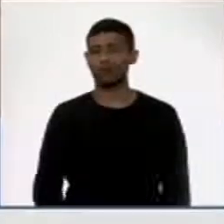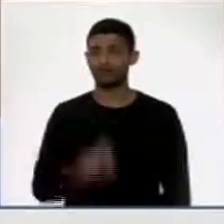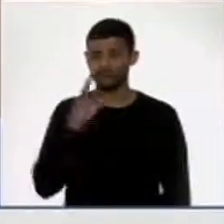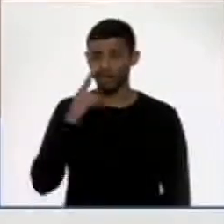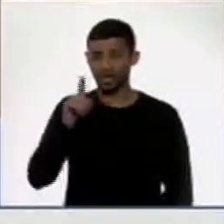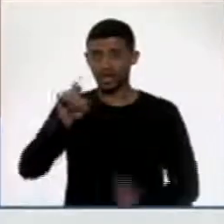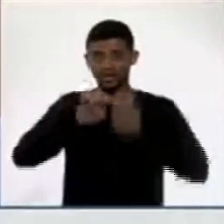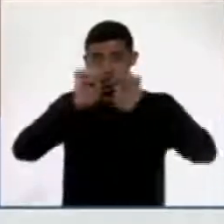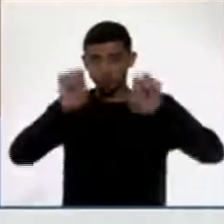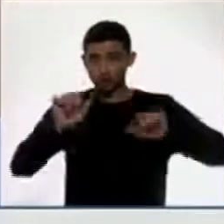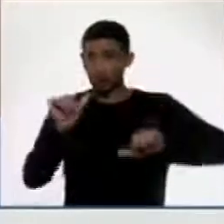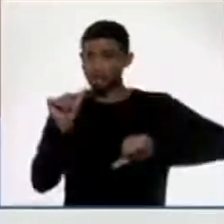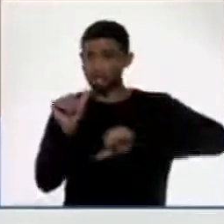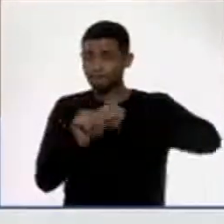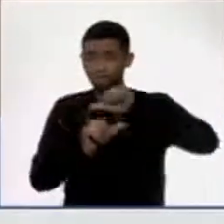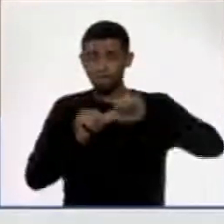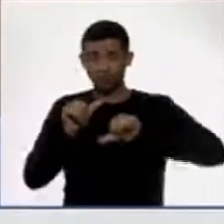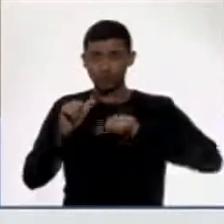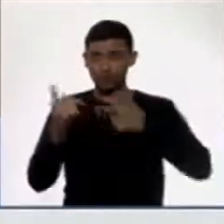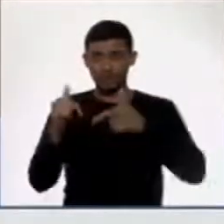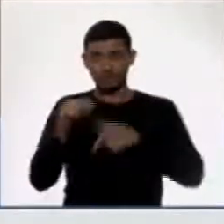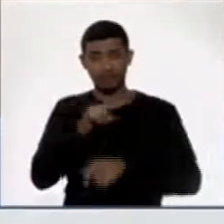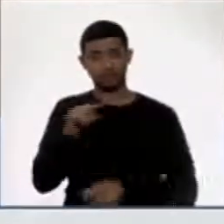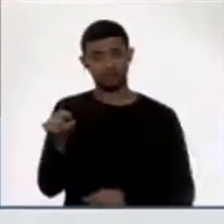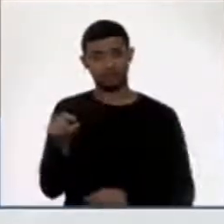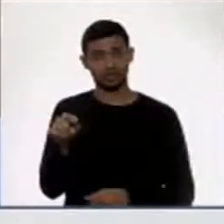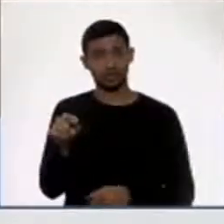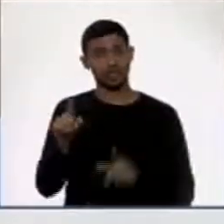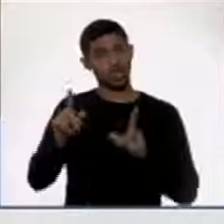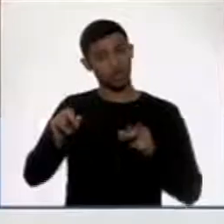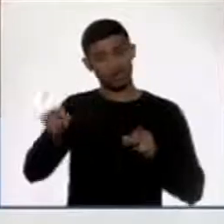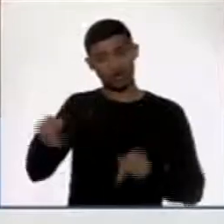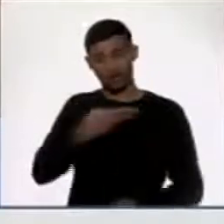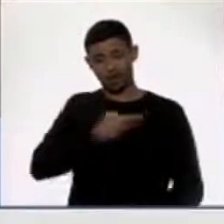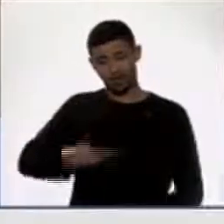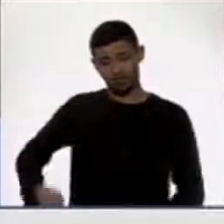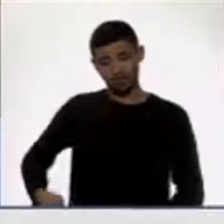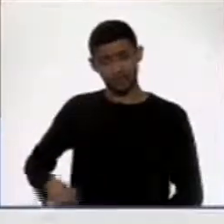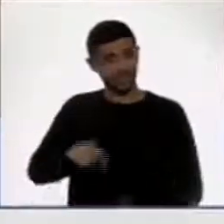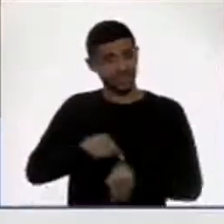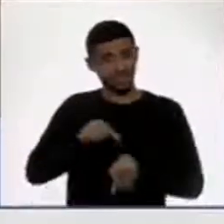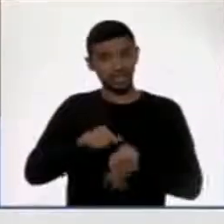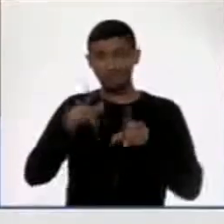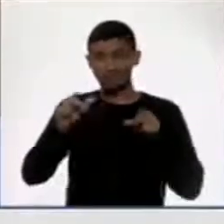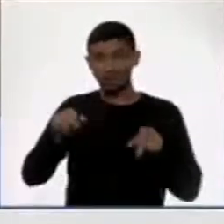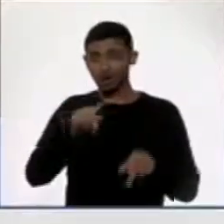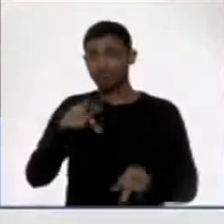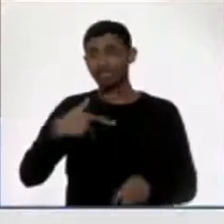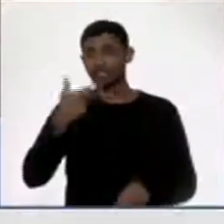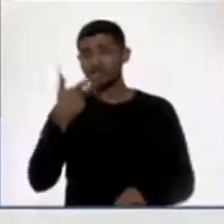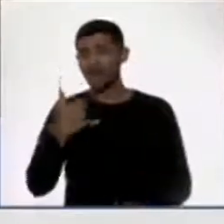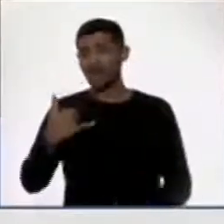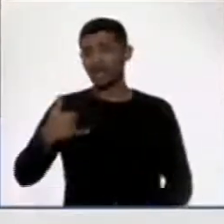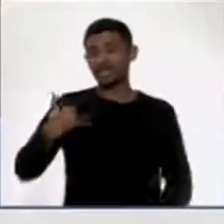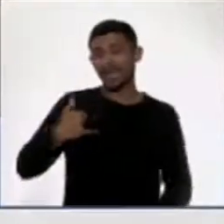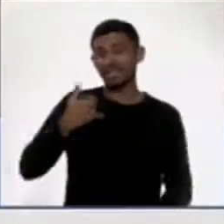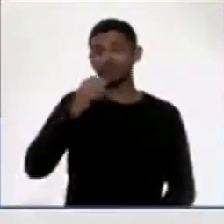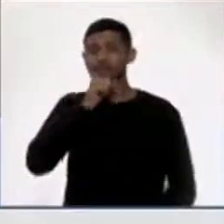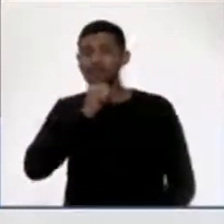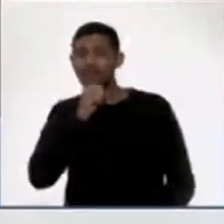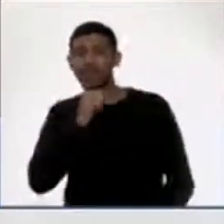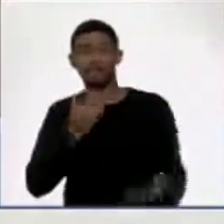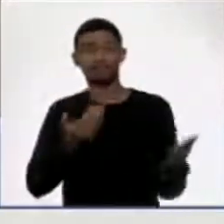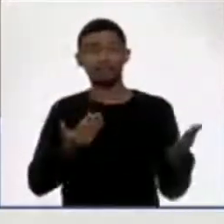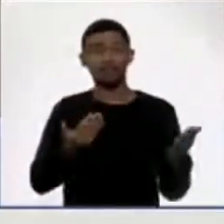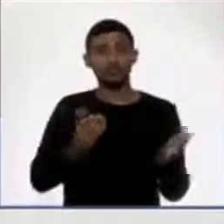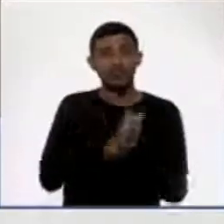carreira, ao mesmo tempo em que o governo propõe que velhos, pobres, não ganhem nenhum salário mínimo.